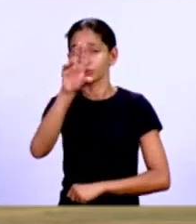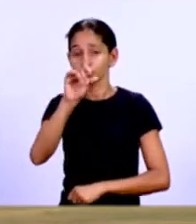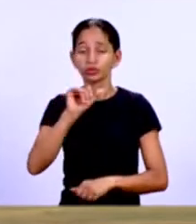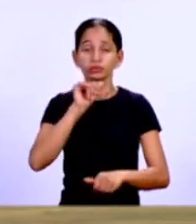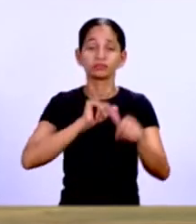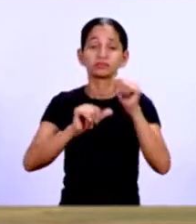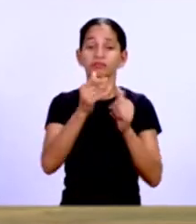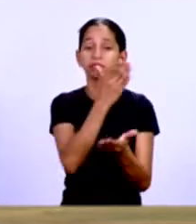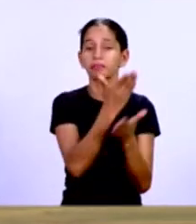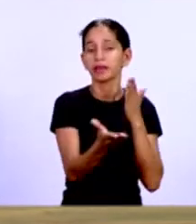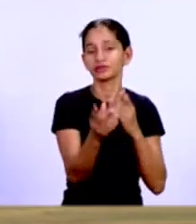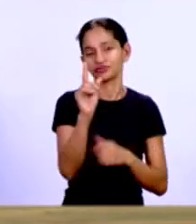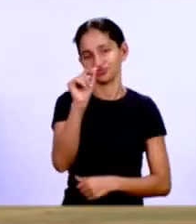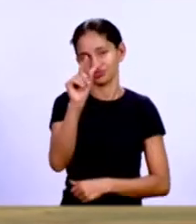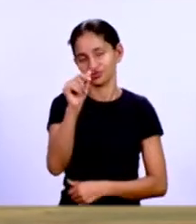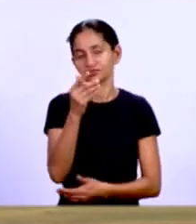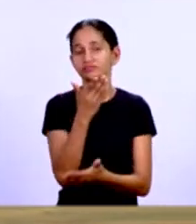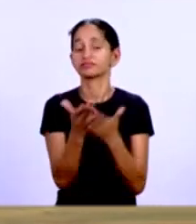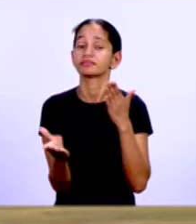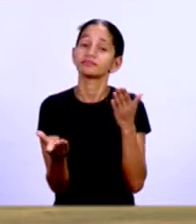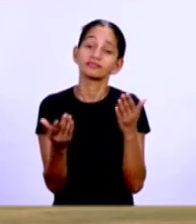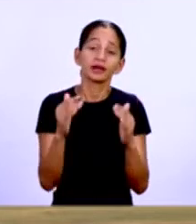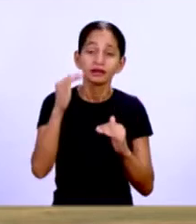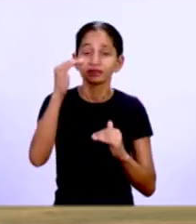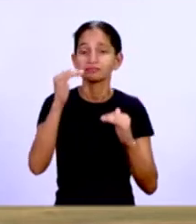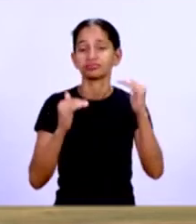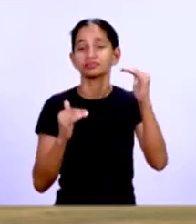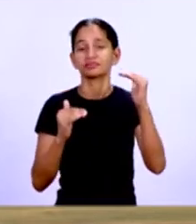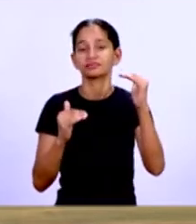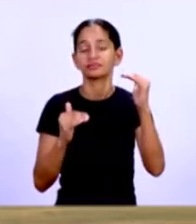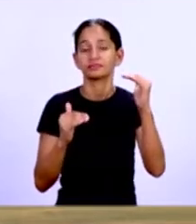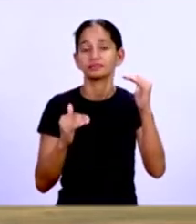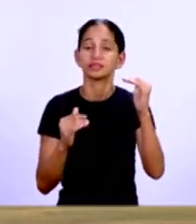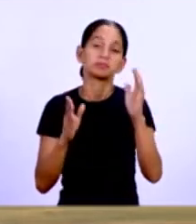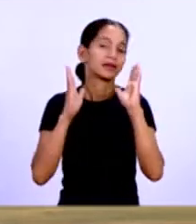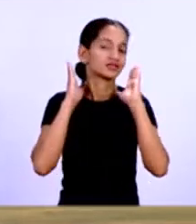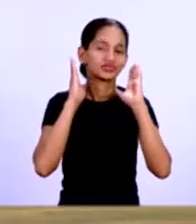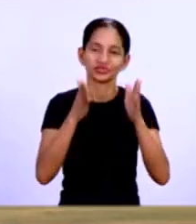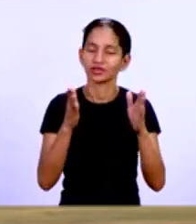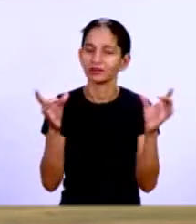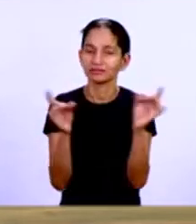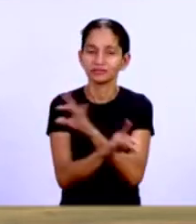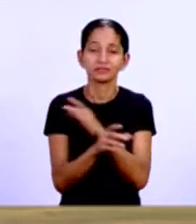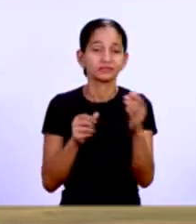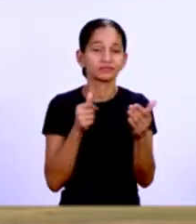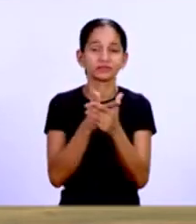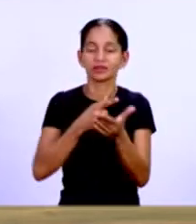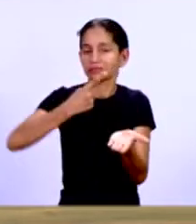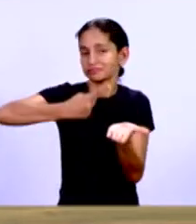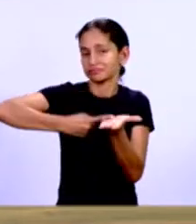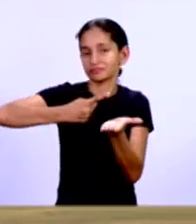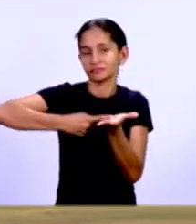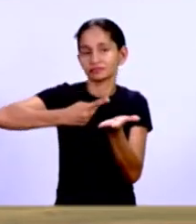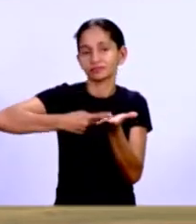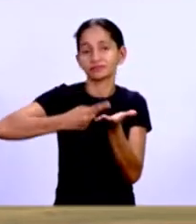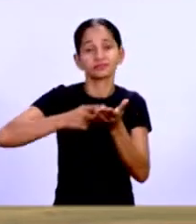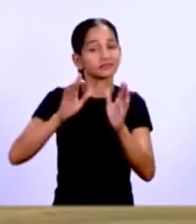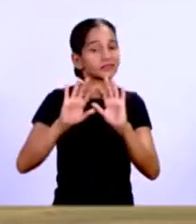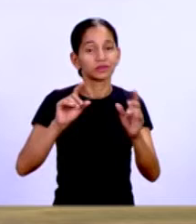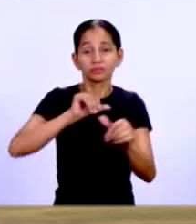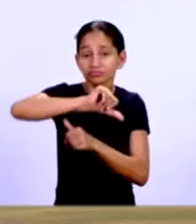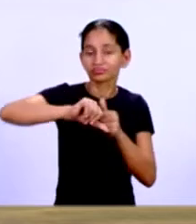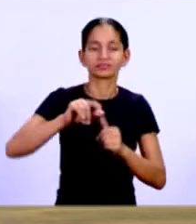compra num prejuízo. Pode inviabilizar a sua operação. Só que você já fez a compra, você já tem um compromisso de pagar, isso não pode mais ser